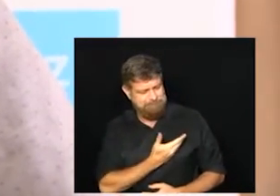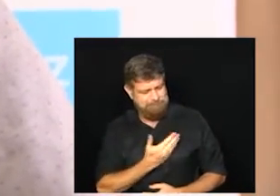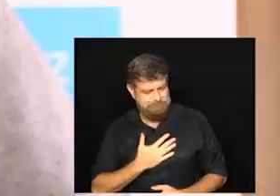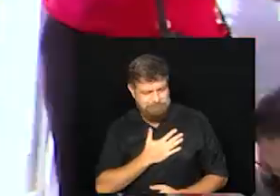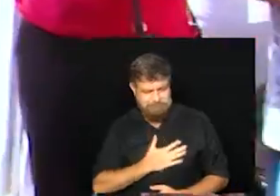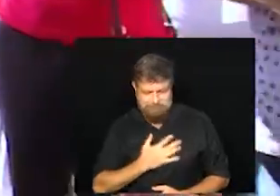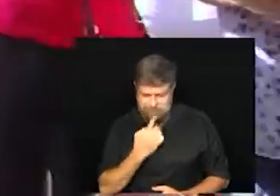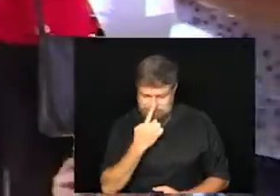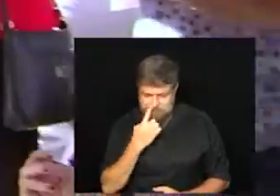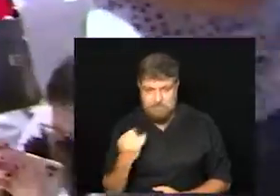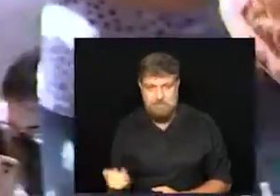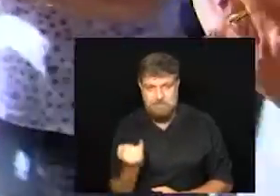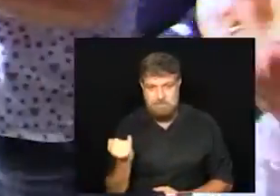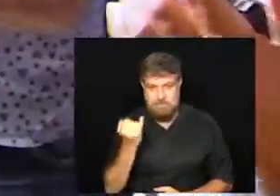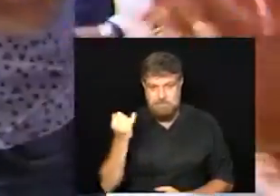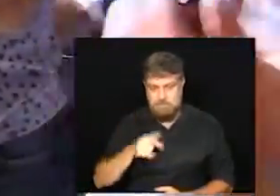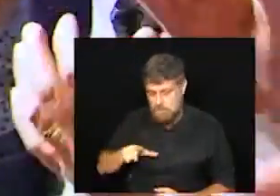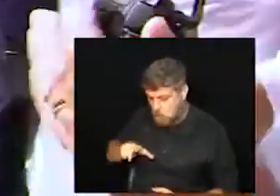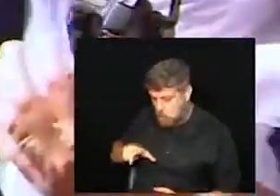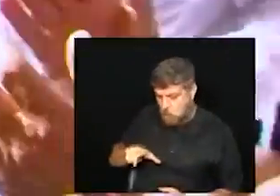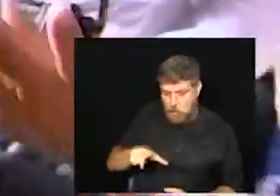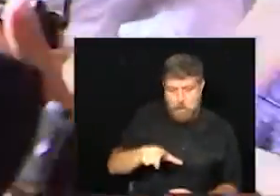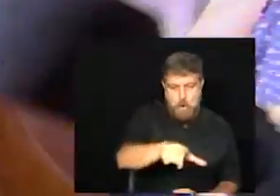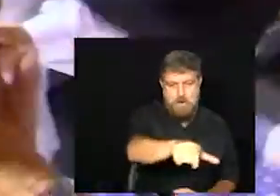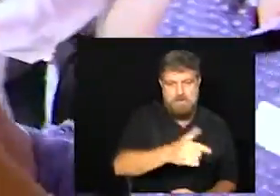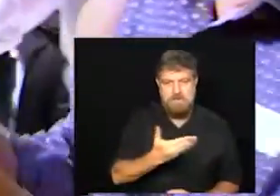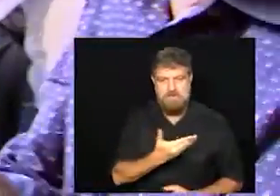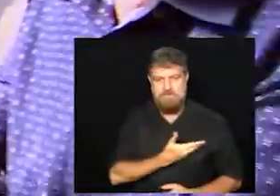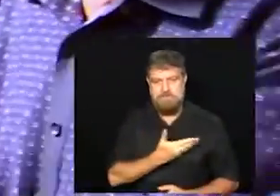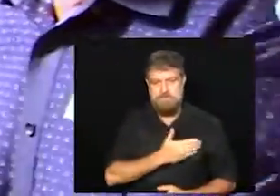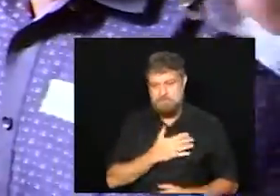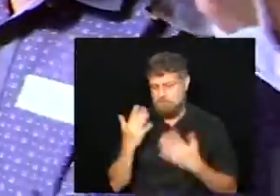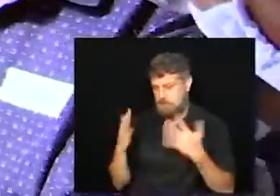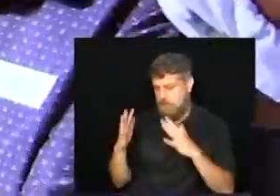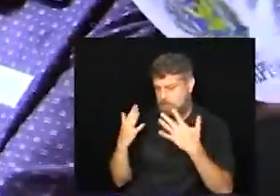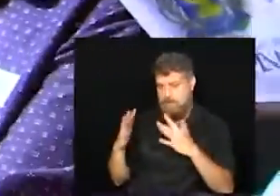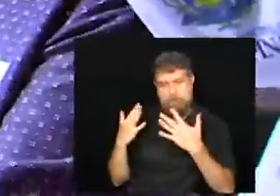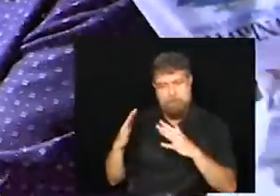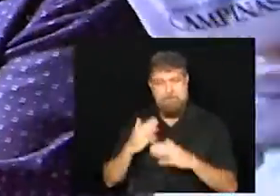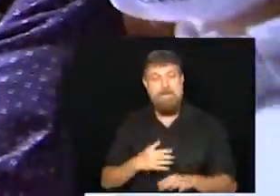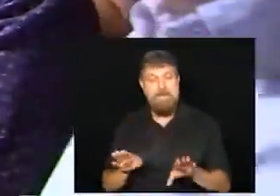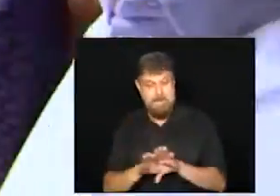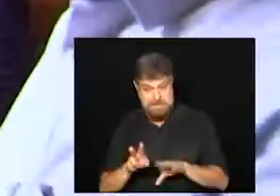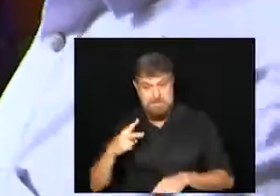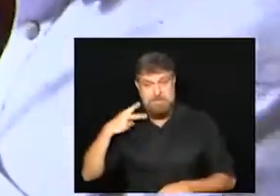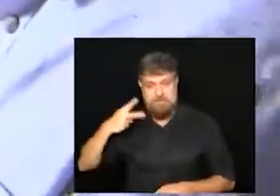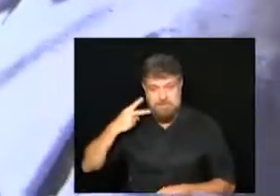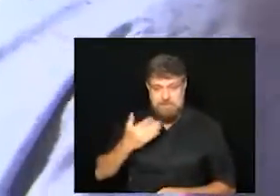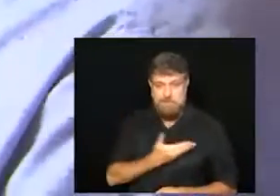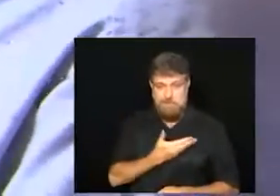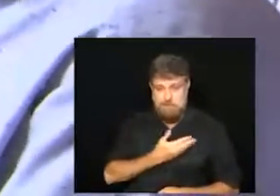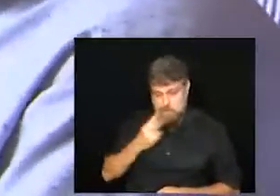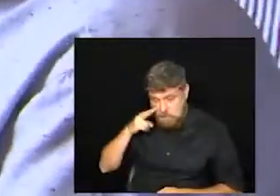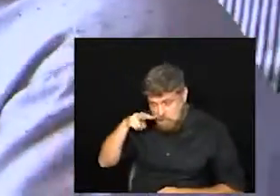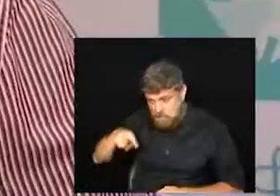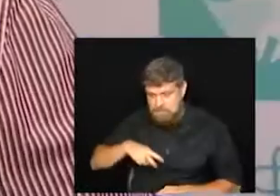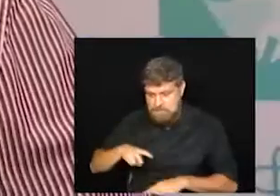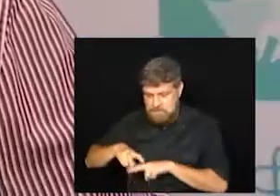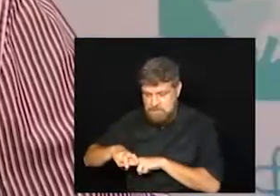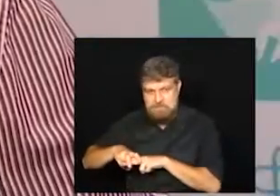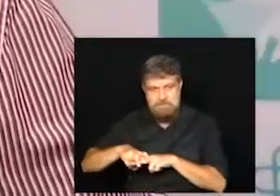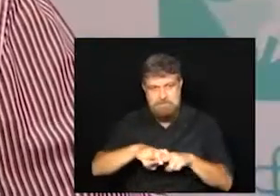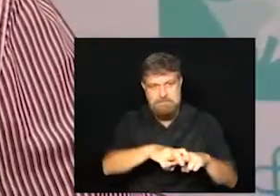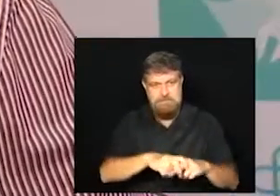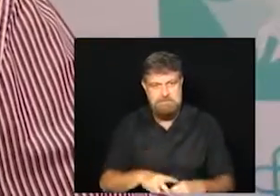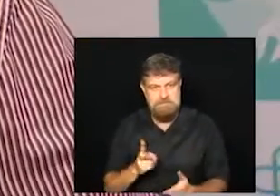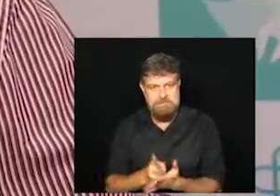muito importante. No corredor do hospital, vários amigos, familiares e parlamentares acompanharam a saída do professor.